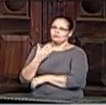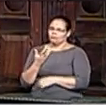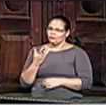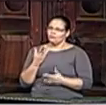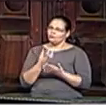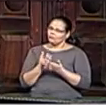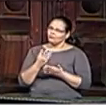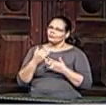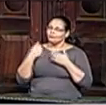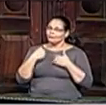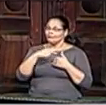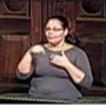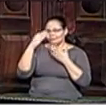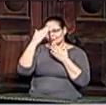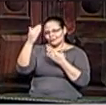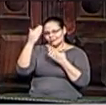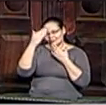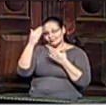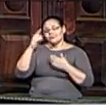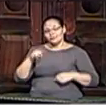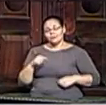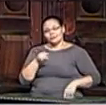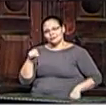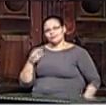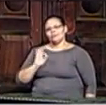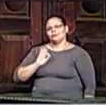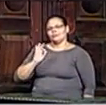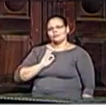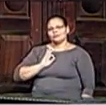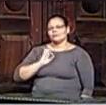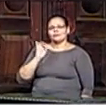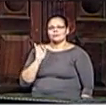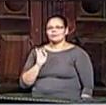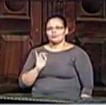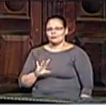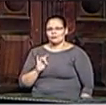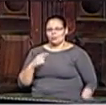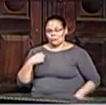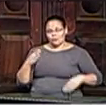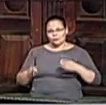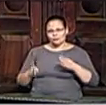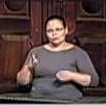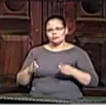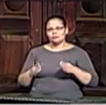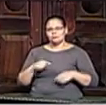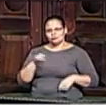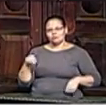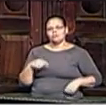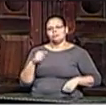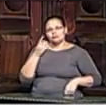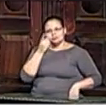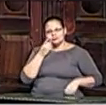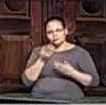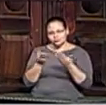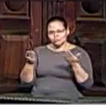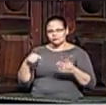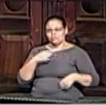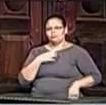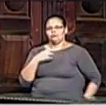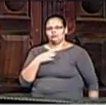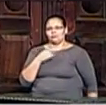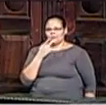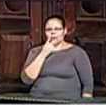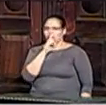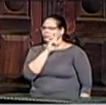o meu agradecimento e dizer a esses policiais que não só o meu mandato, como os companheiros deputados, estamos sensíveis a